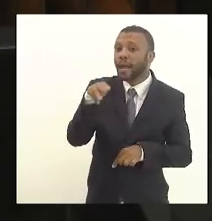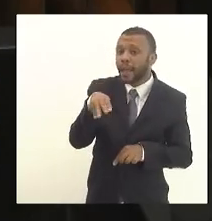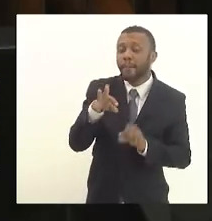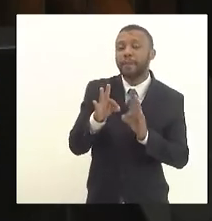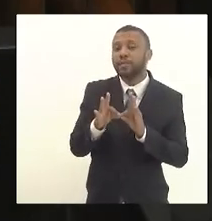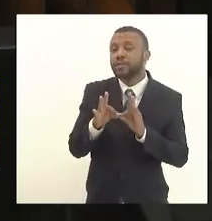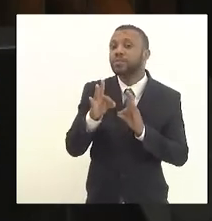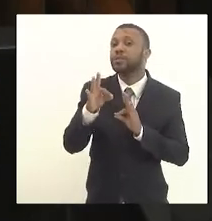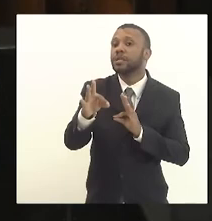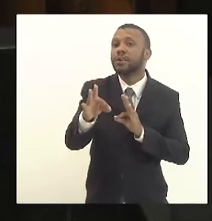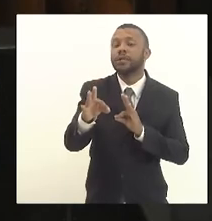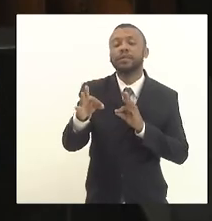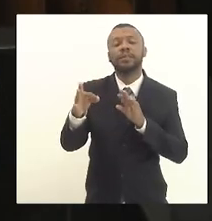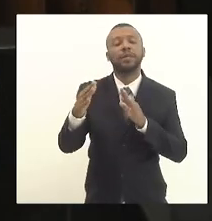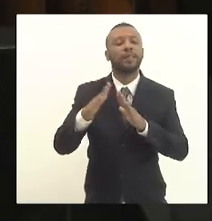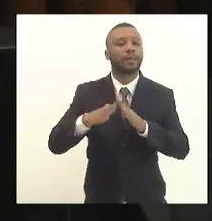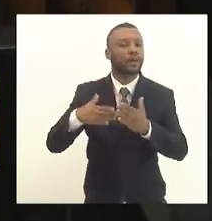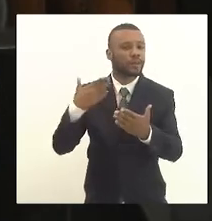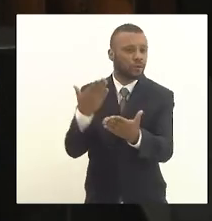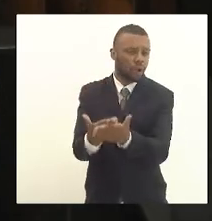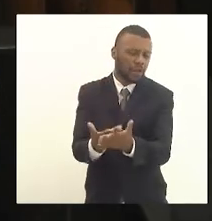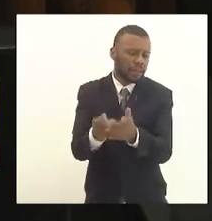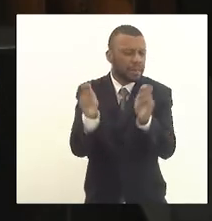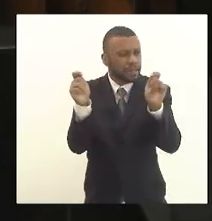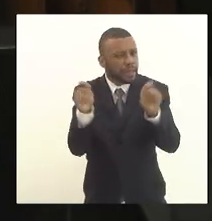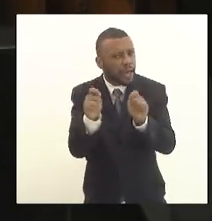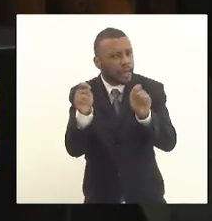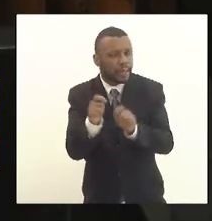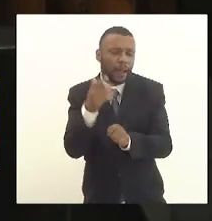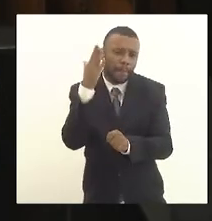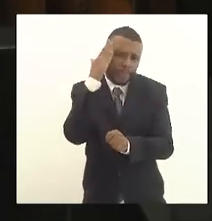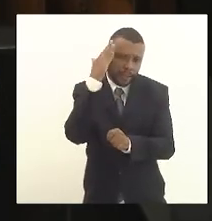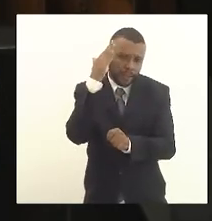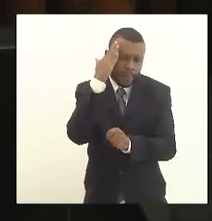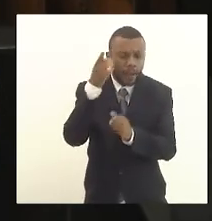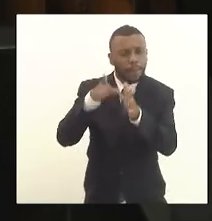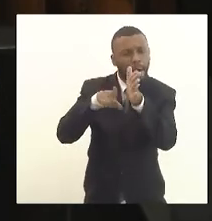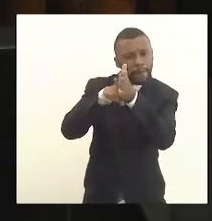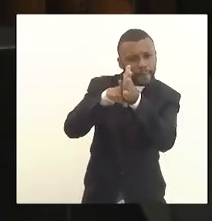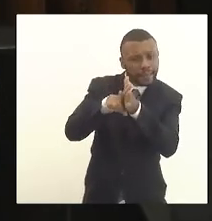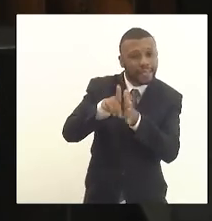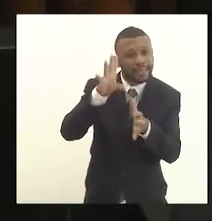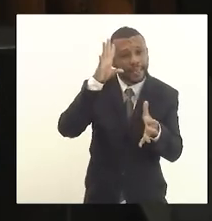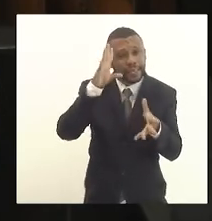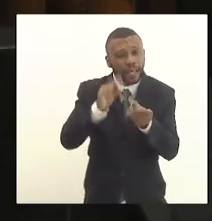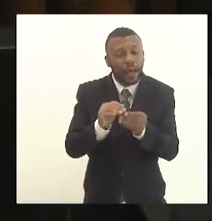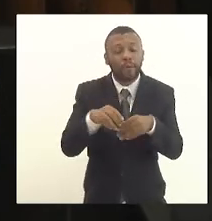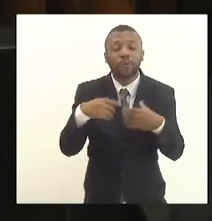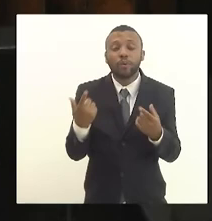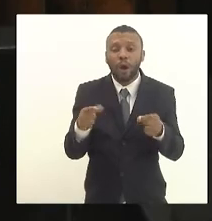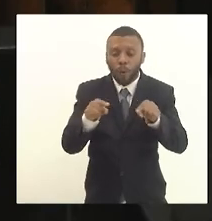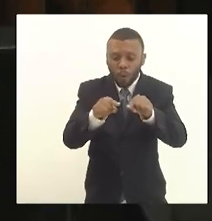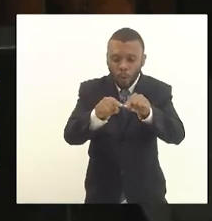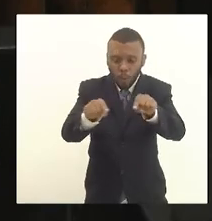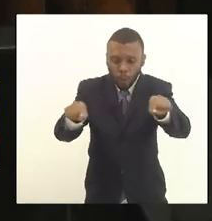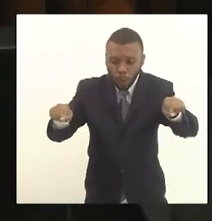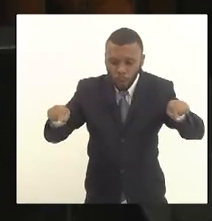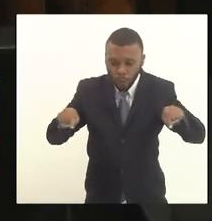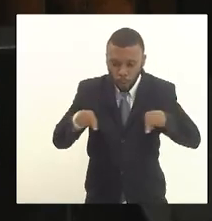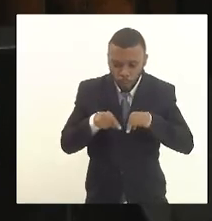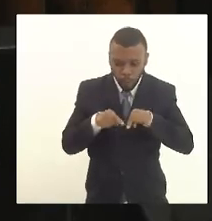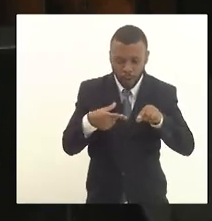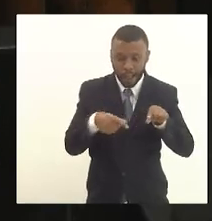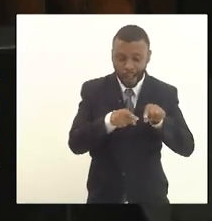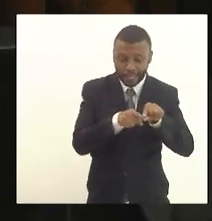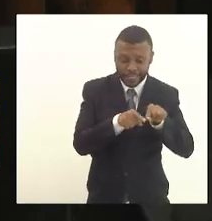pode-se saber, só uma pequena pesquisa por amostragem, sabe-se que raio é esse. Por que que não pode ter a torre para